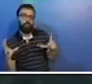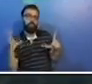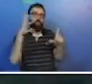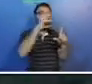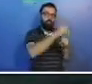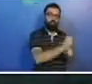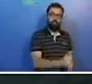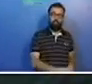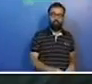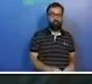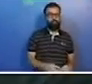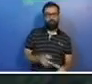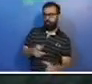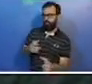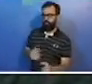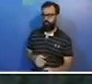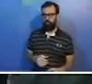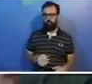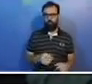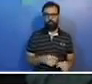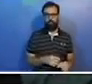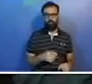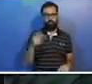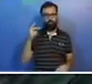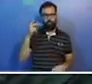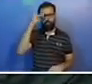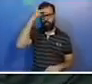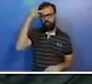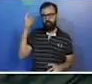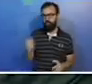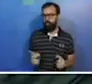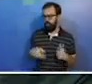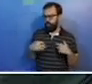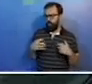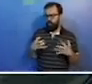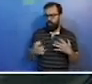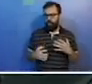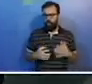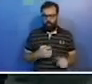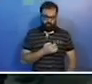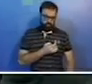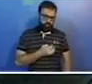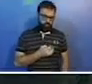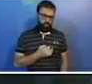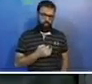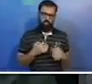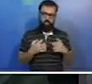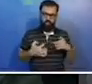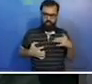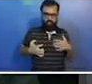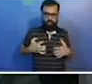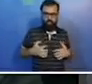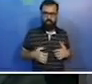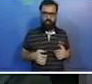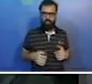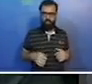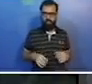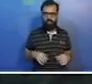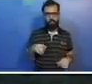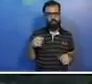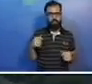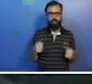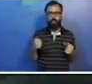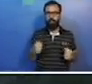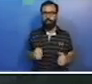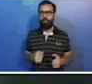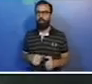criadores ficaram revoltados, se reuniram muito nervosos e falavam: